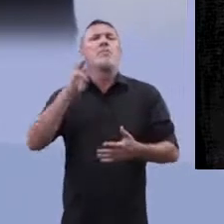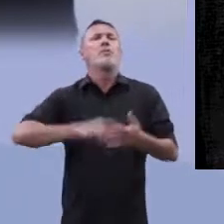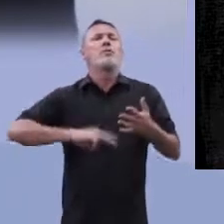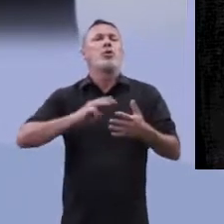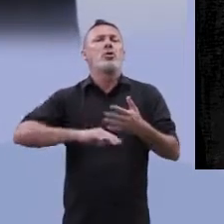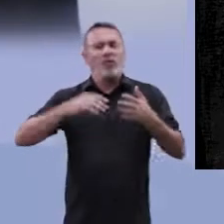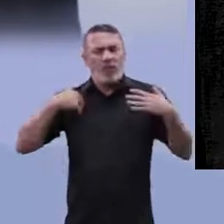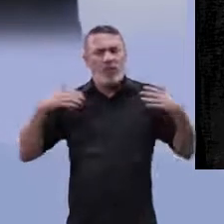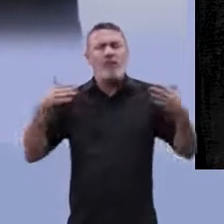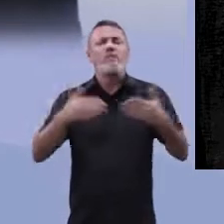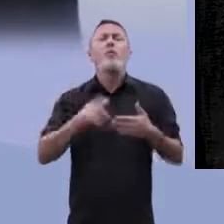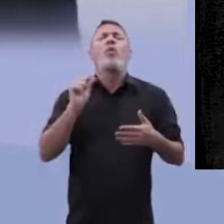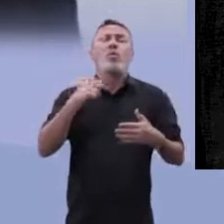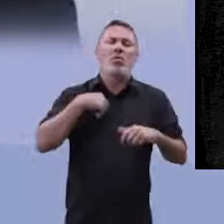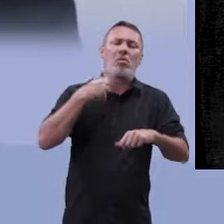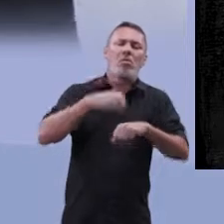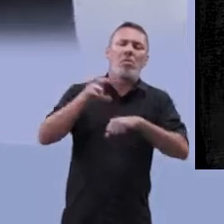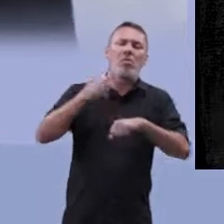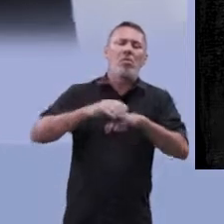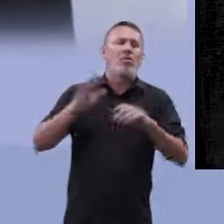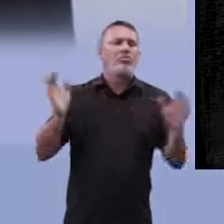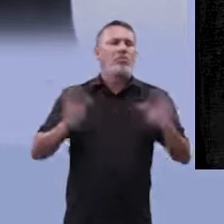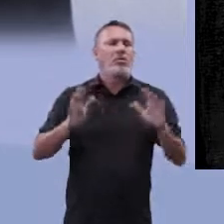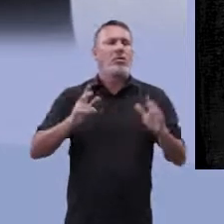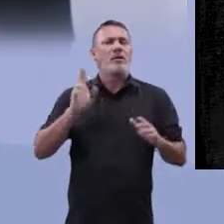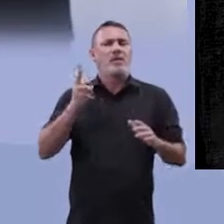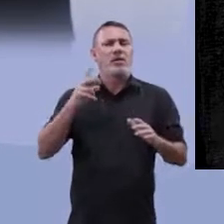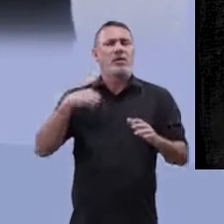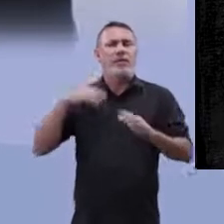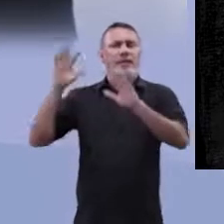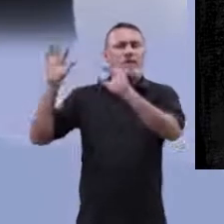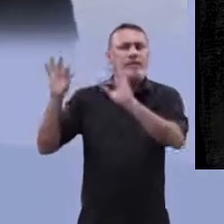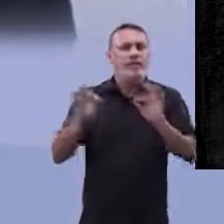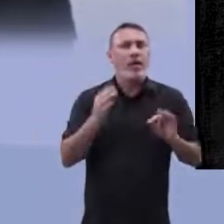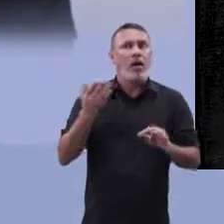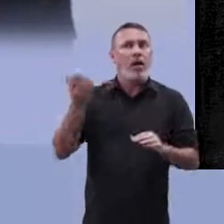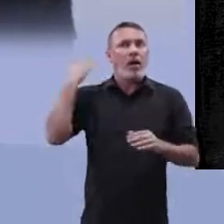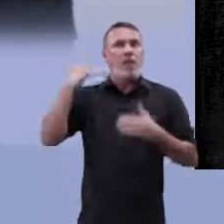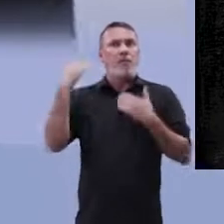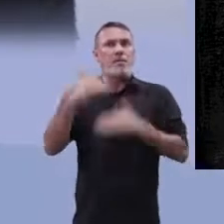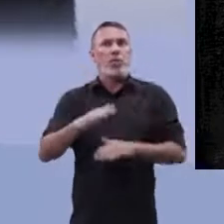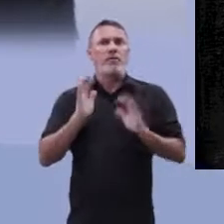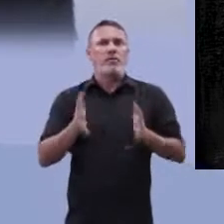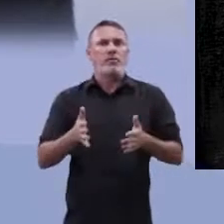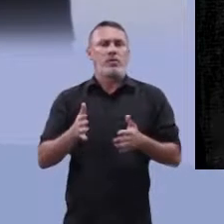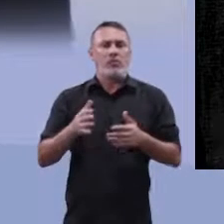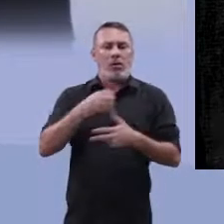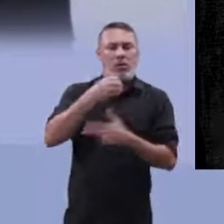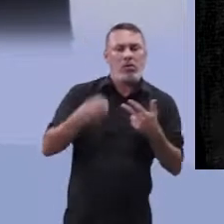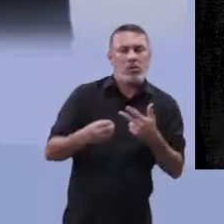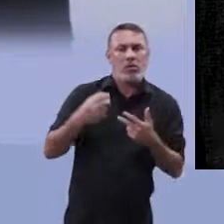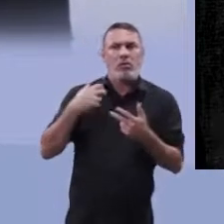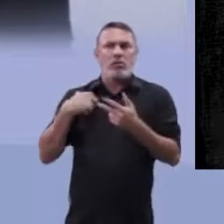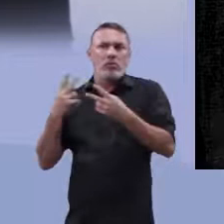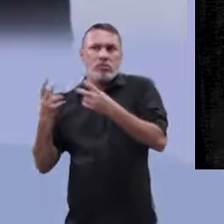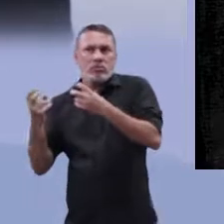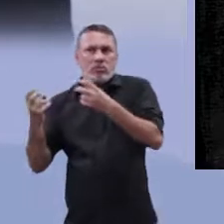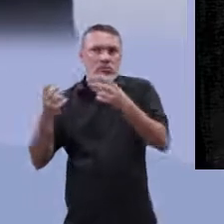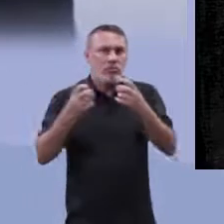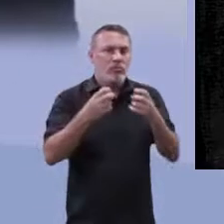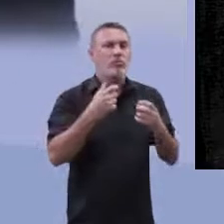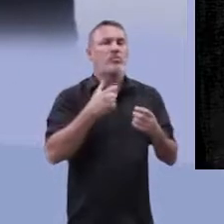a nossa metodologia aqui é sempre resolver questões que já caíram no Enem. Eu divido as